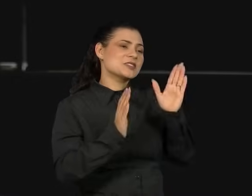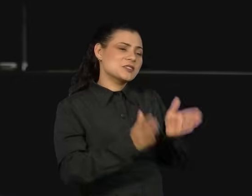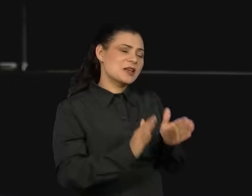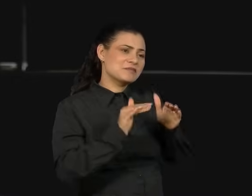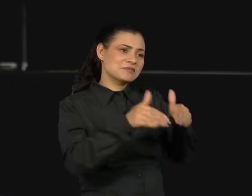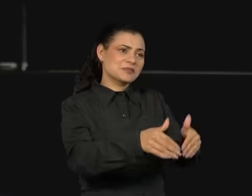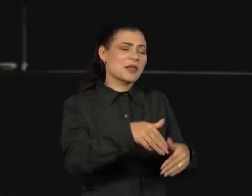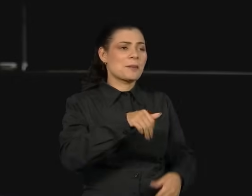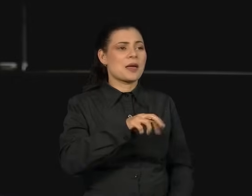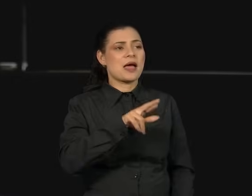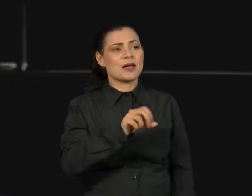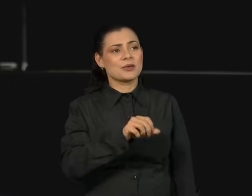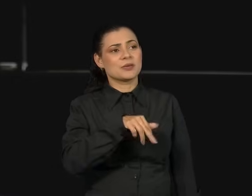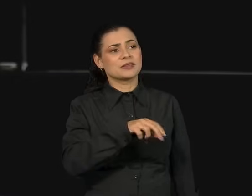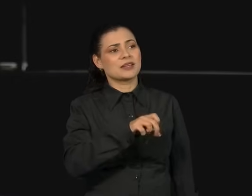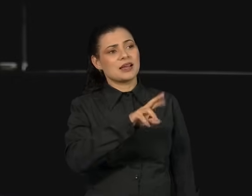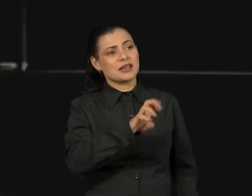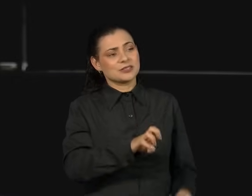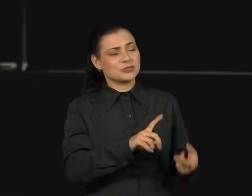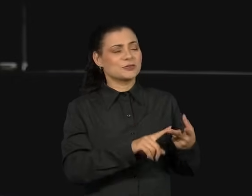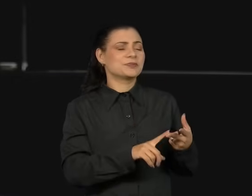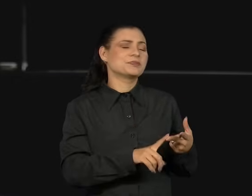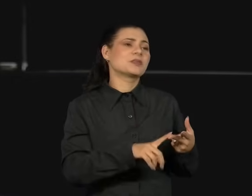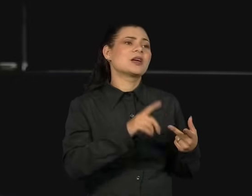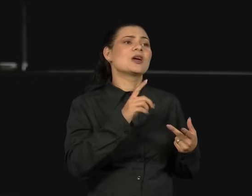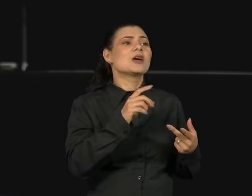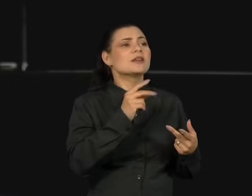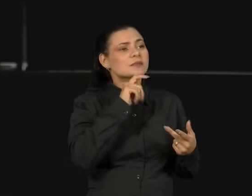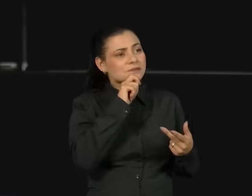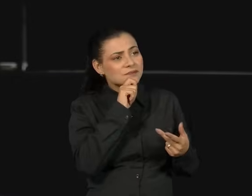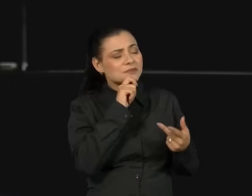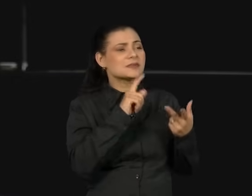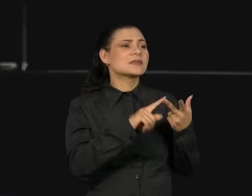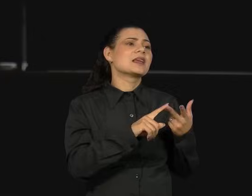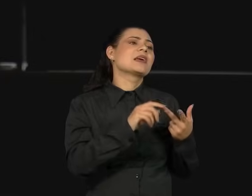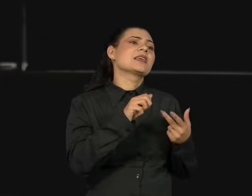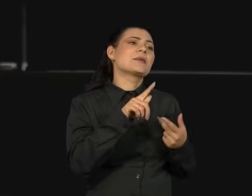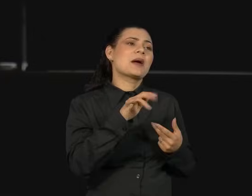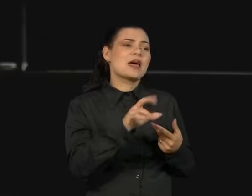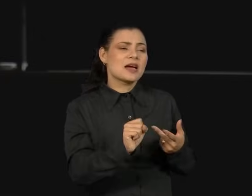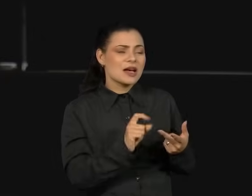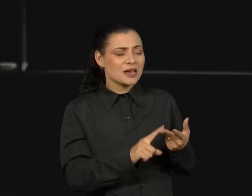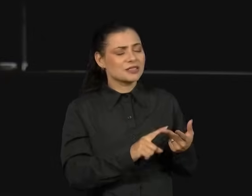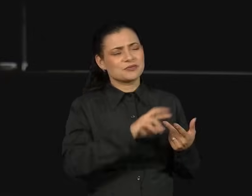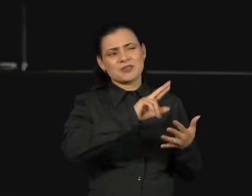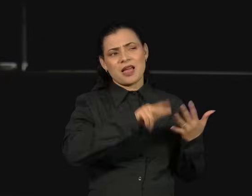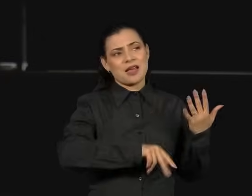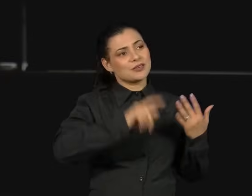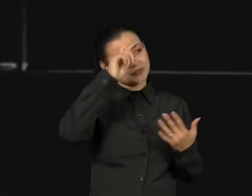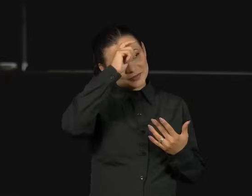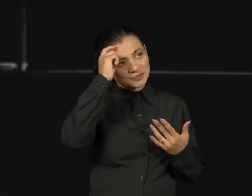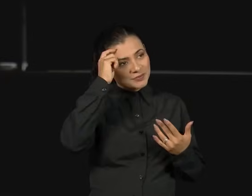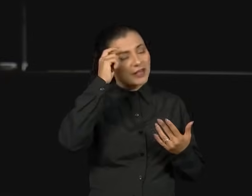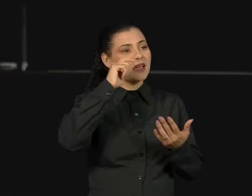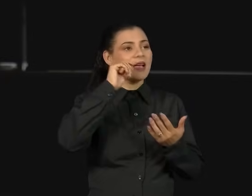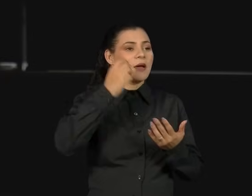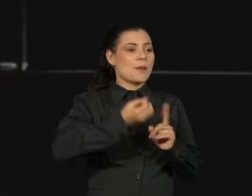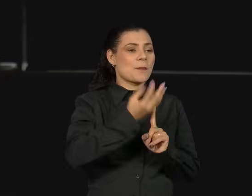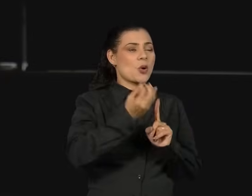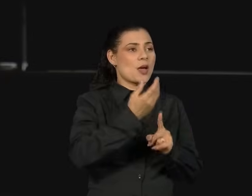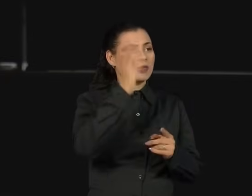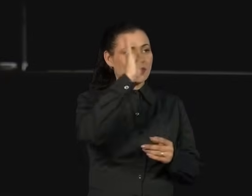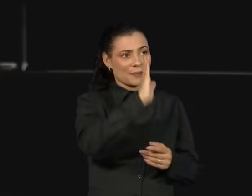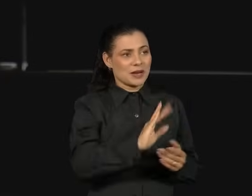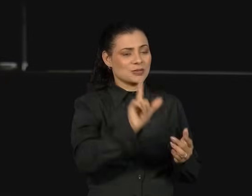sobre Mário de Andrade, Oswald de Andrade, Drummond, Guimarães Rosa e outros grandes escritores e poetas brasileiros,